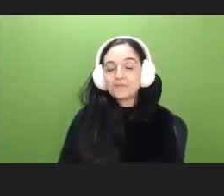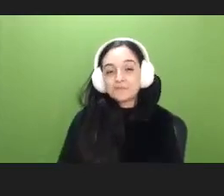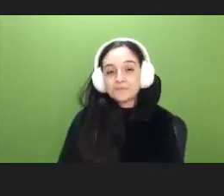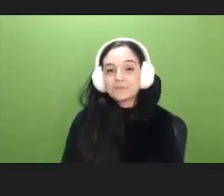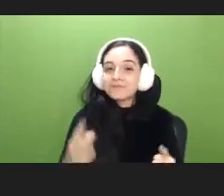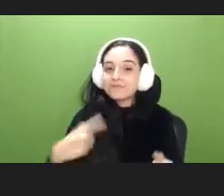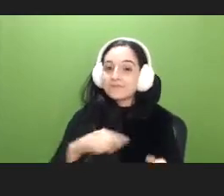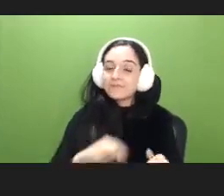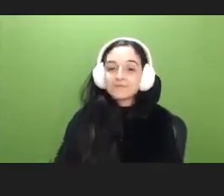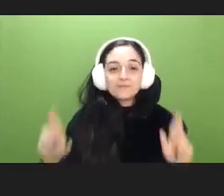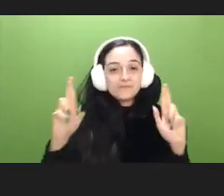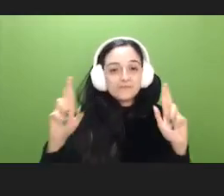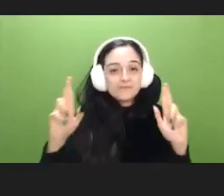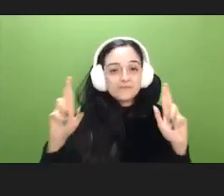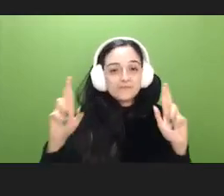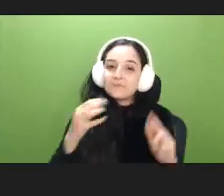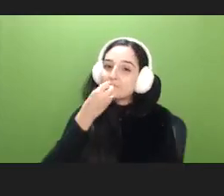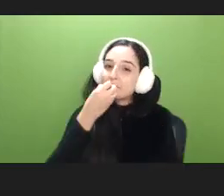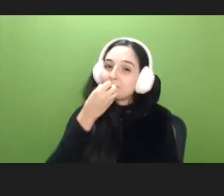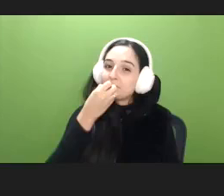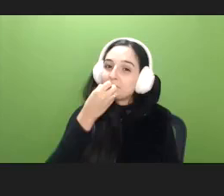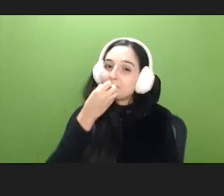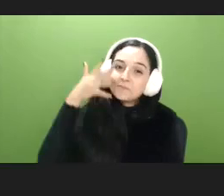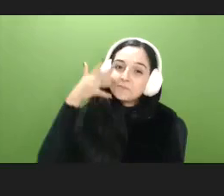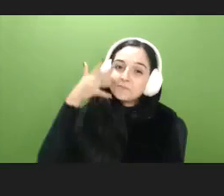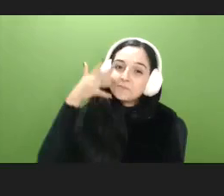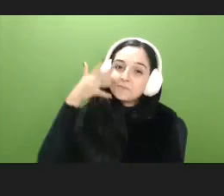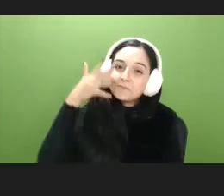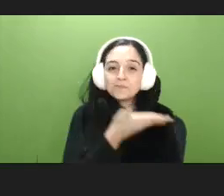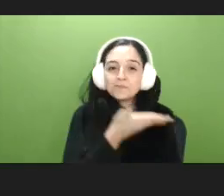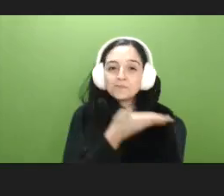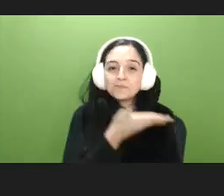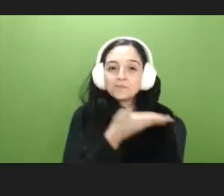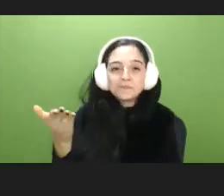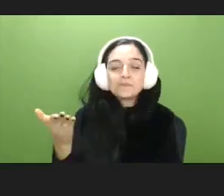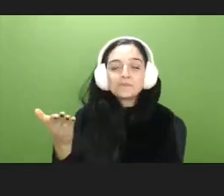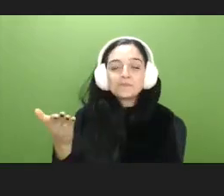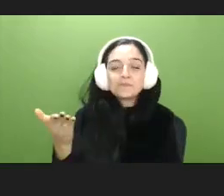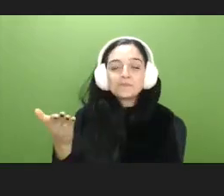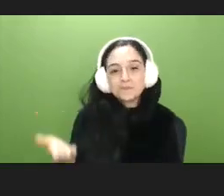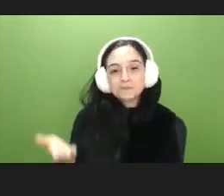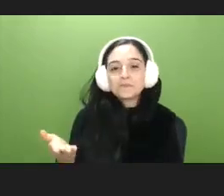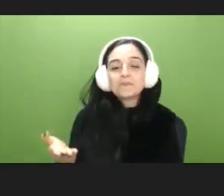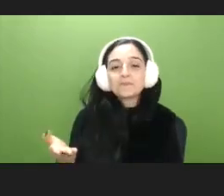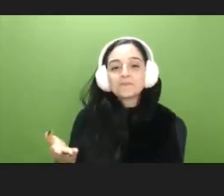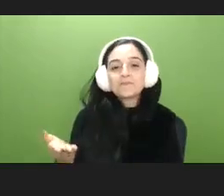todos uma excelente palestra e passamos a nossa palavra ao nosso